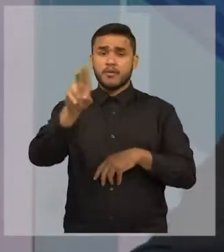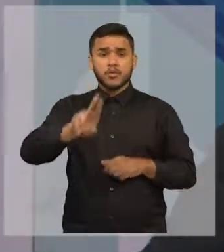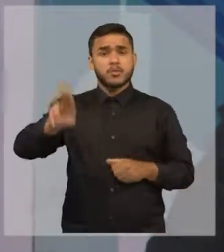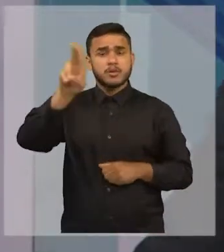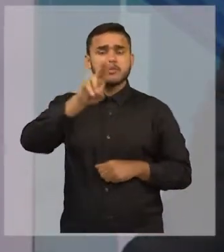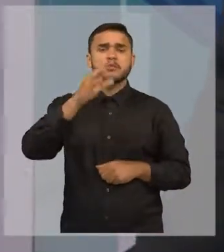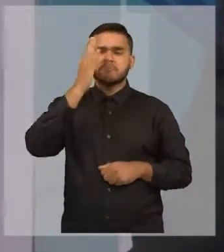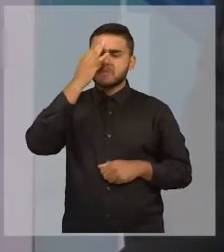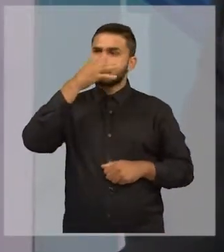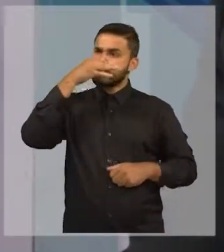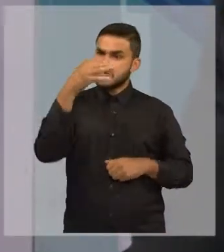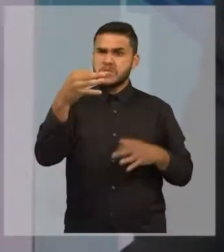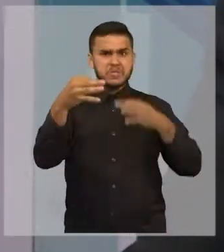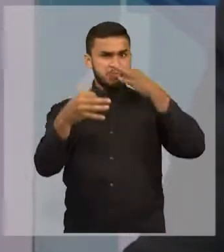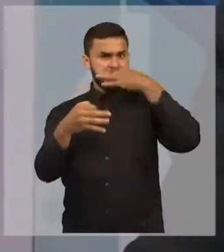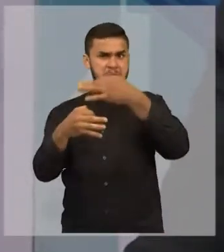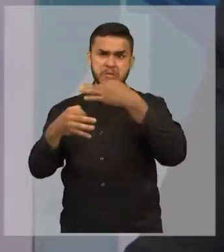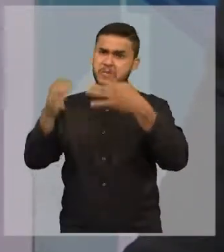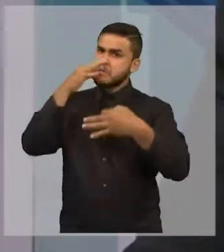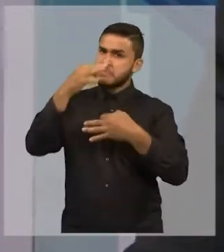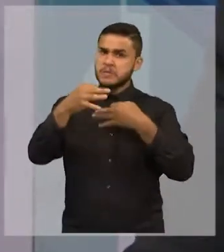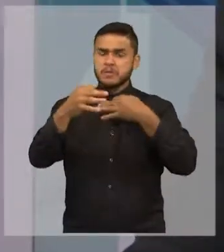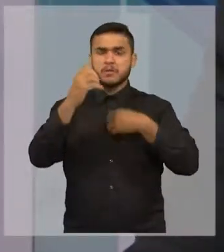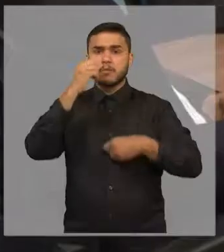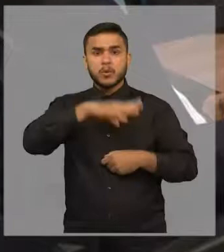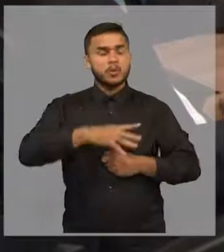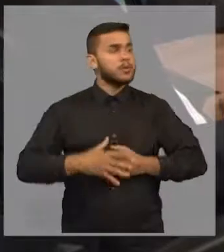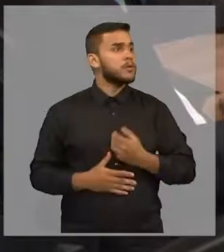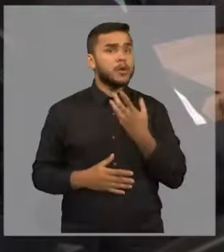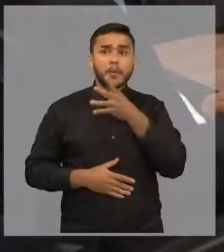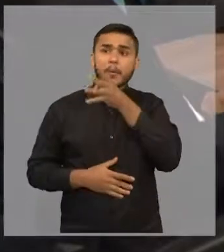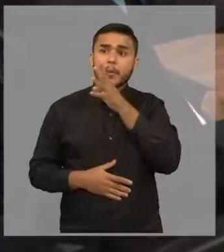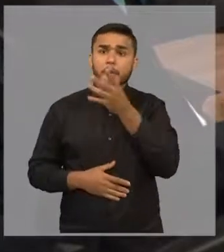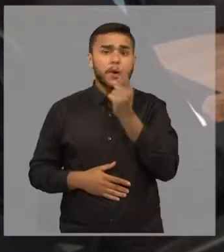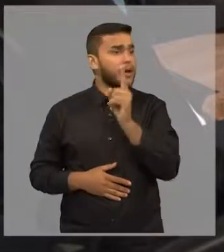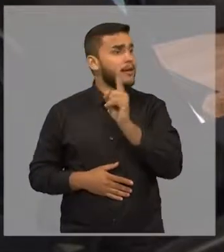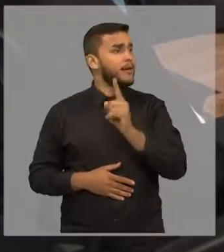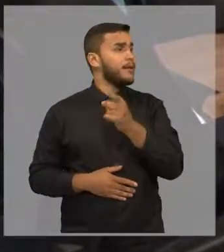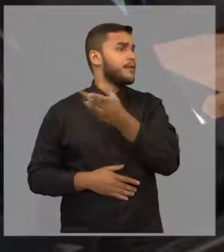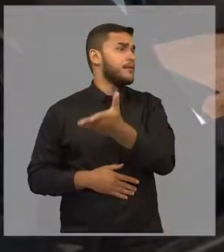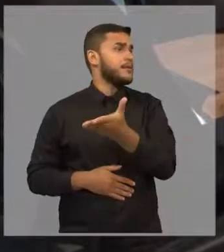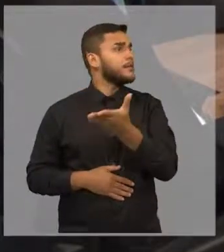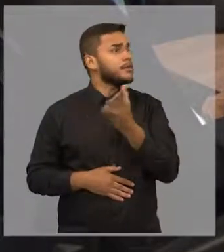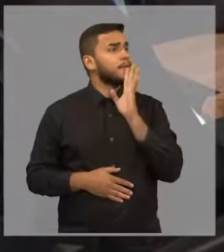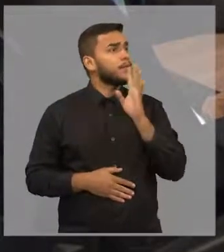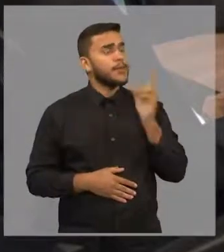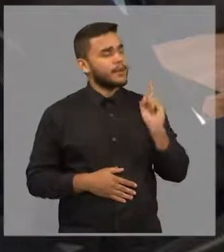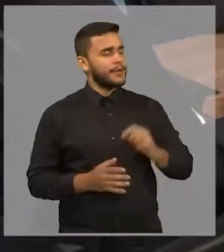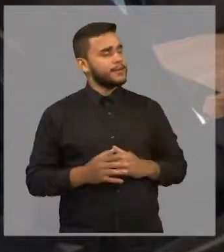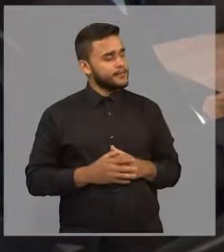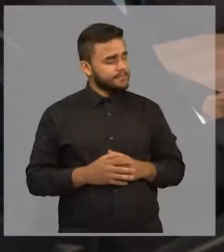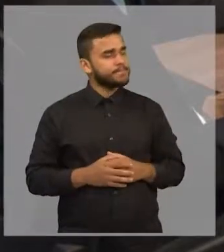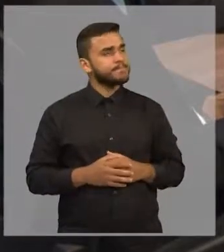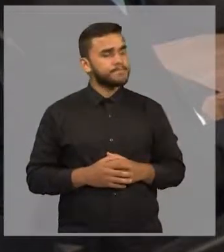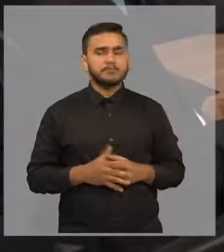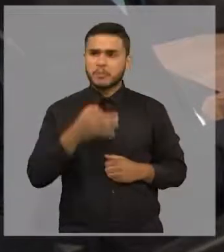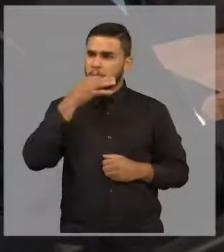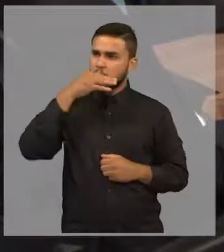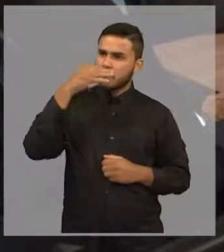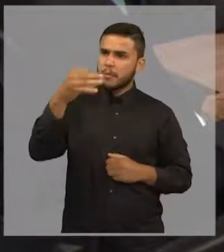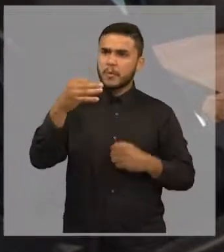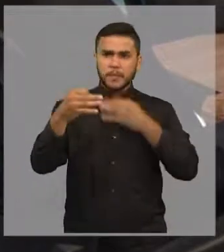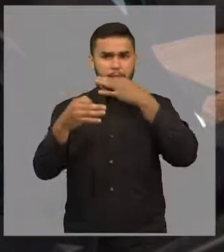que fazem críticas severas à universidade, sem conhecer, certo? Faz